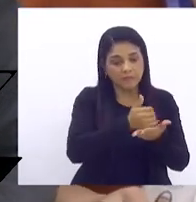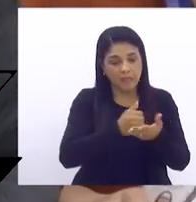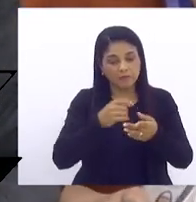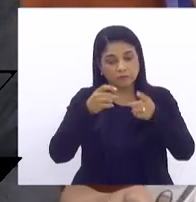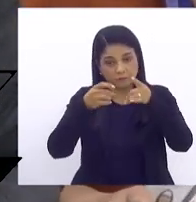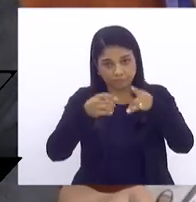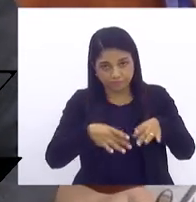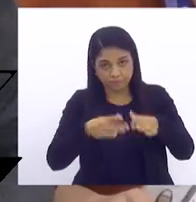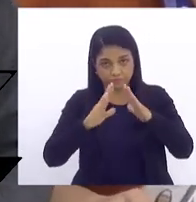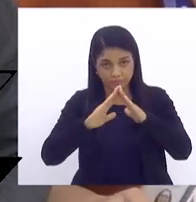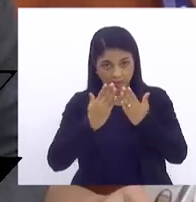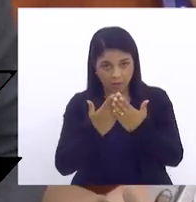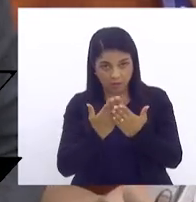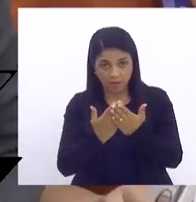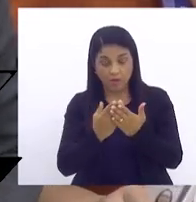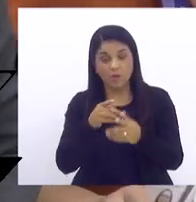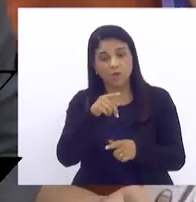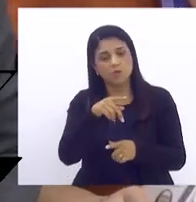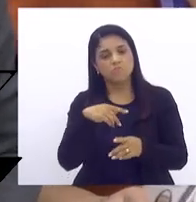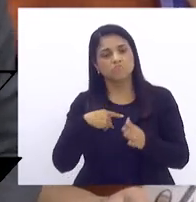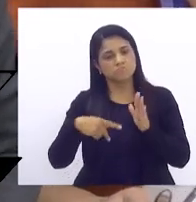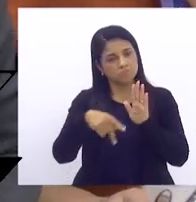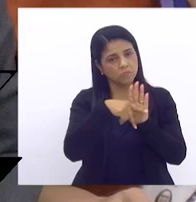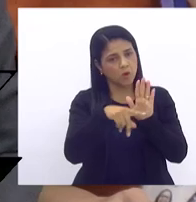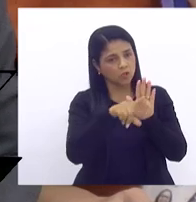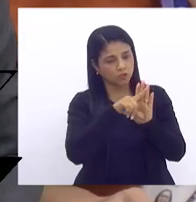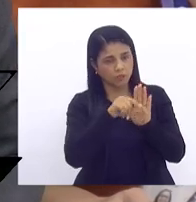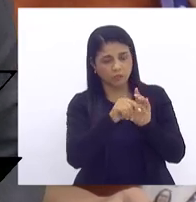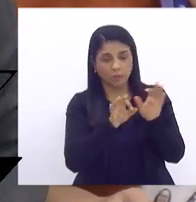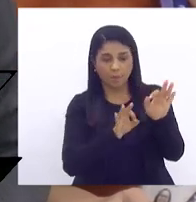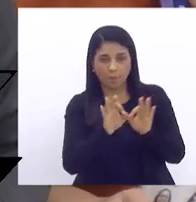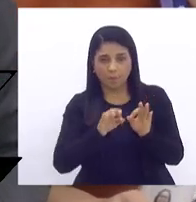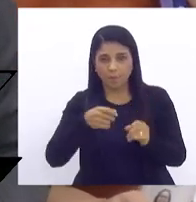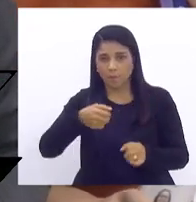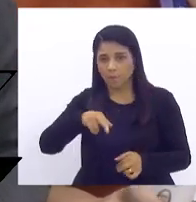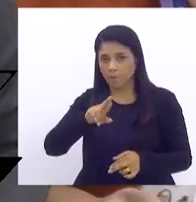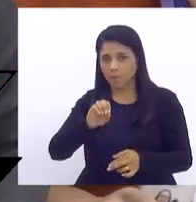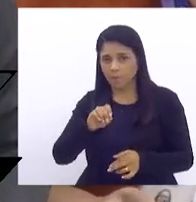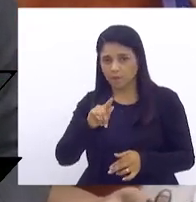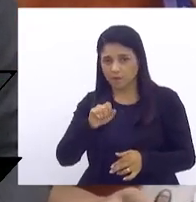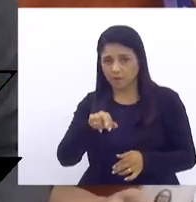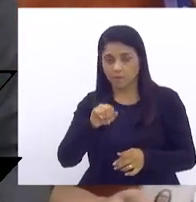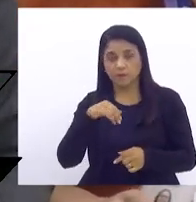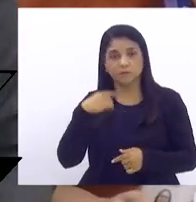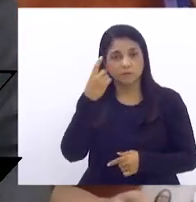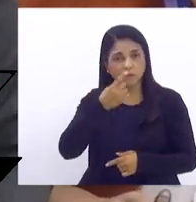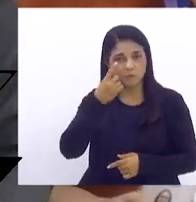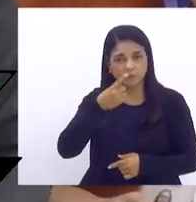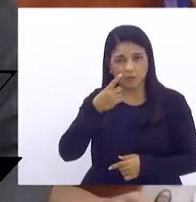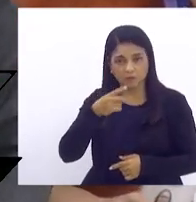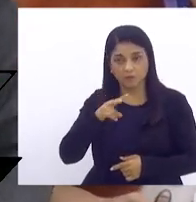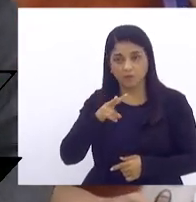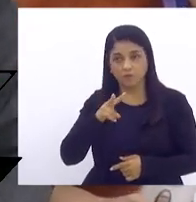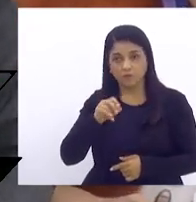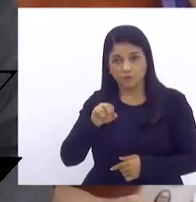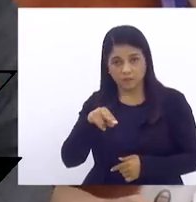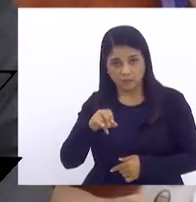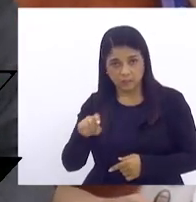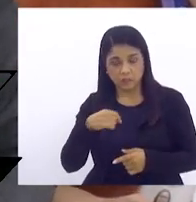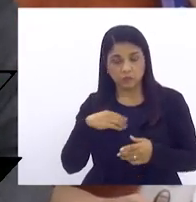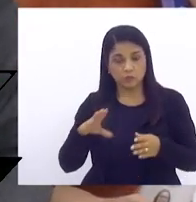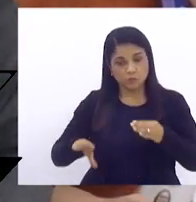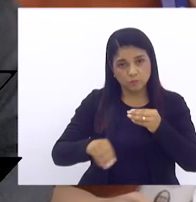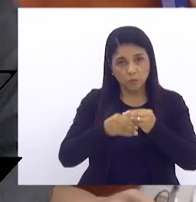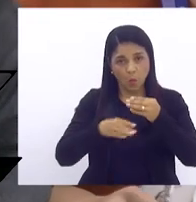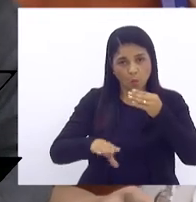Mas, de fato, o programa do deputado, o programa atuado pelo deputado, aprofunda uma série de conjunto de